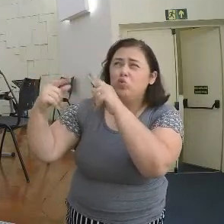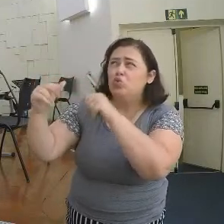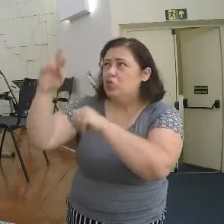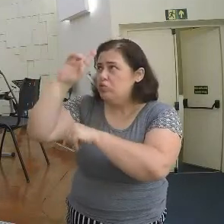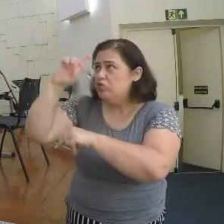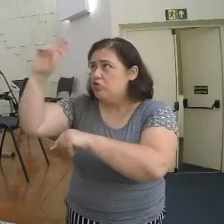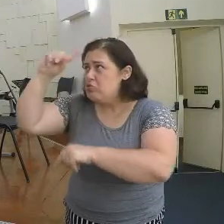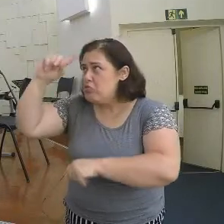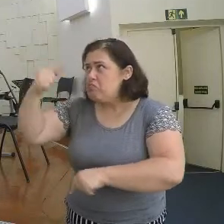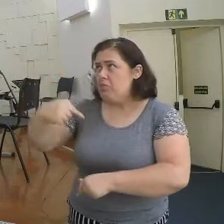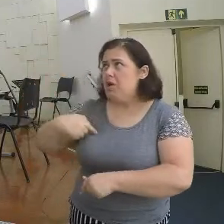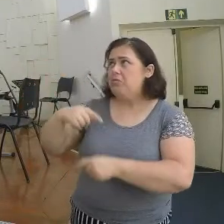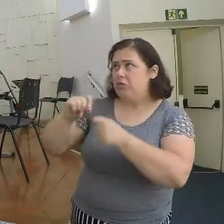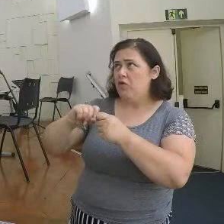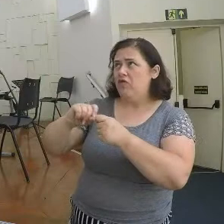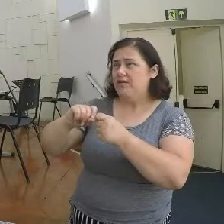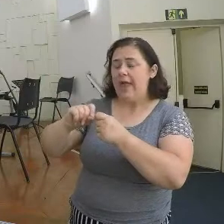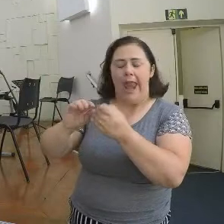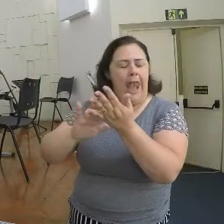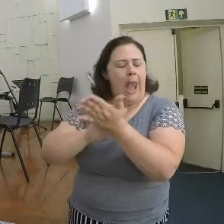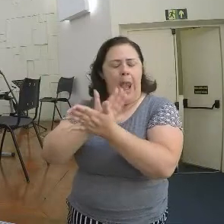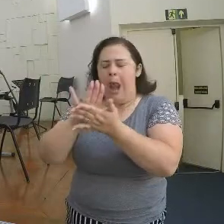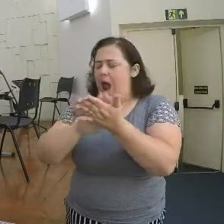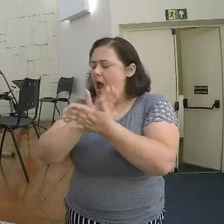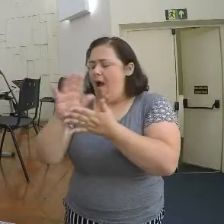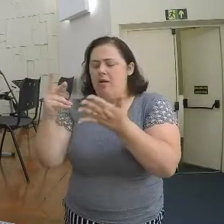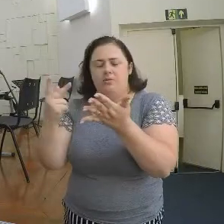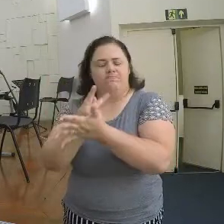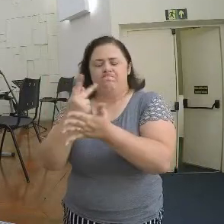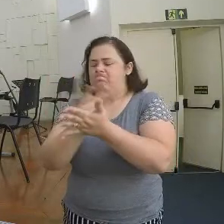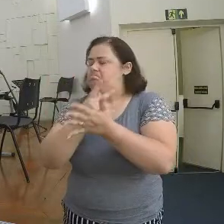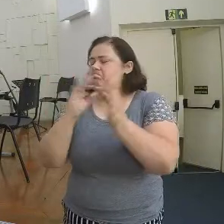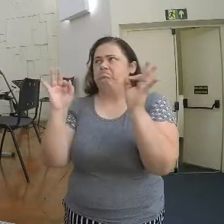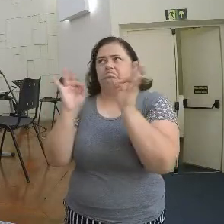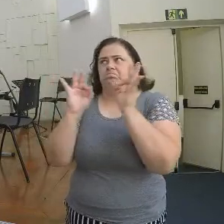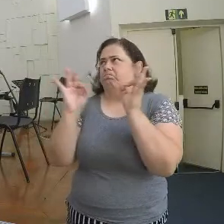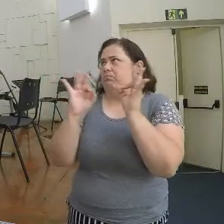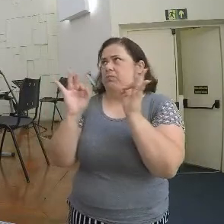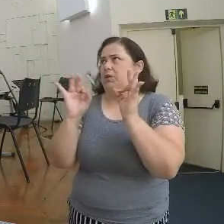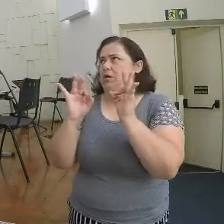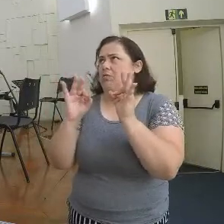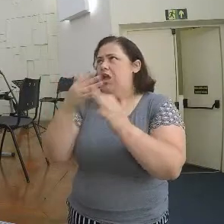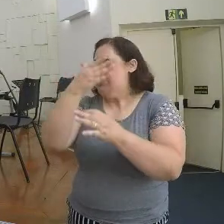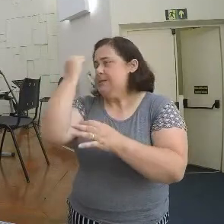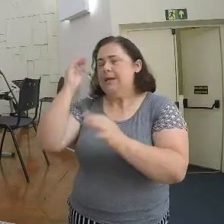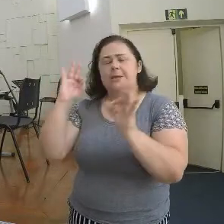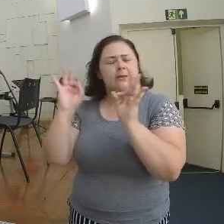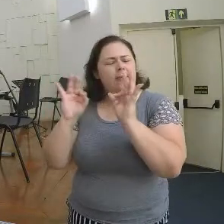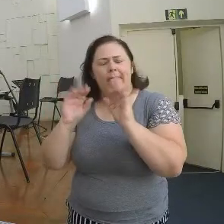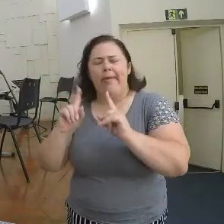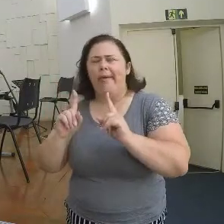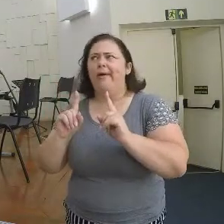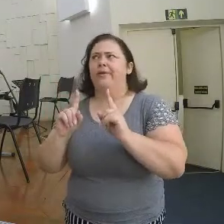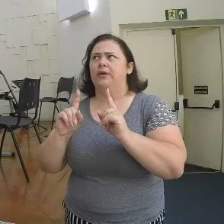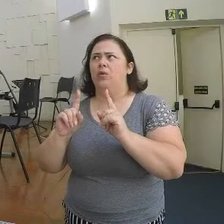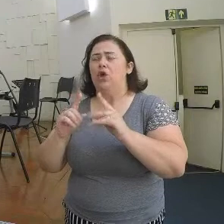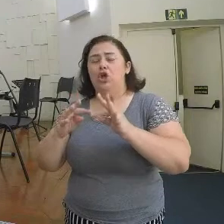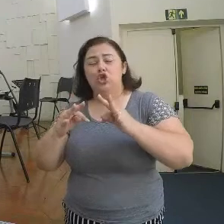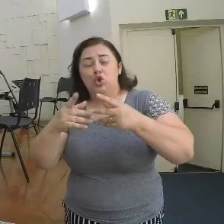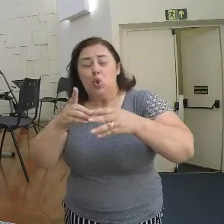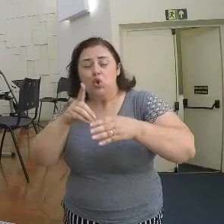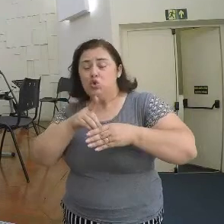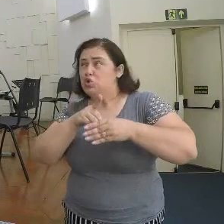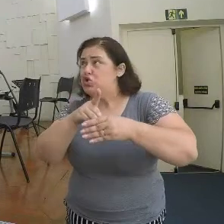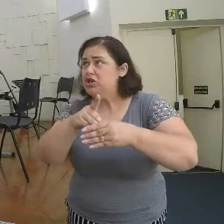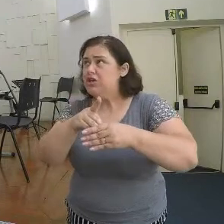tens ordenado. Nada transgredi dos teus mandamentos, nem deles me esqueci. Dos dízimos não comi